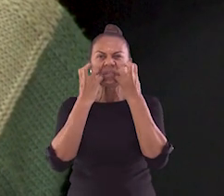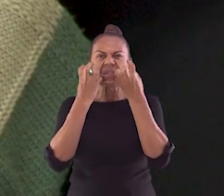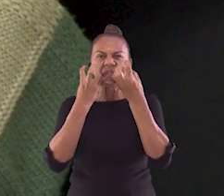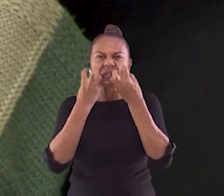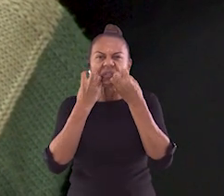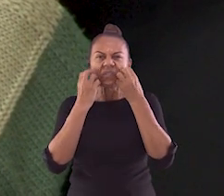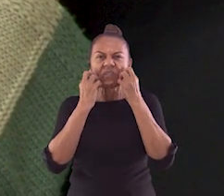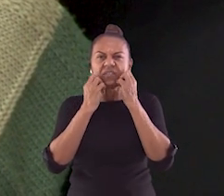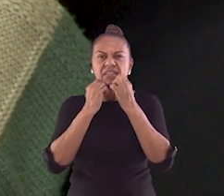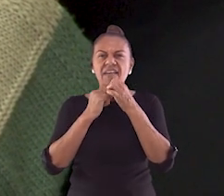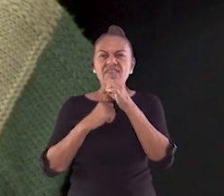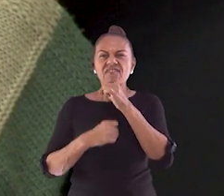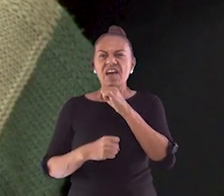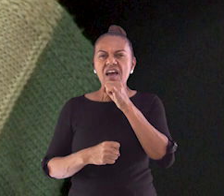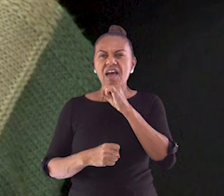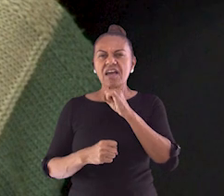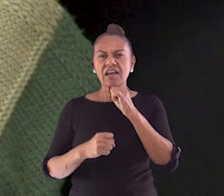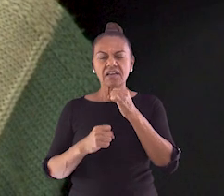envelhecimento.